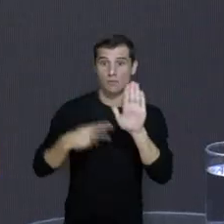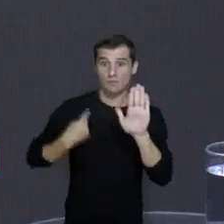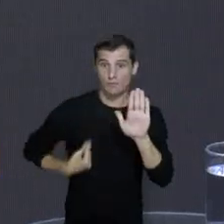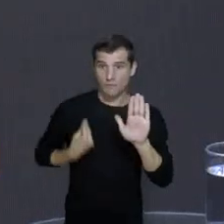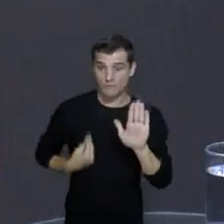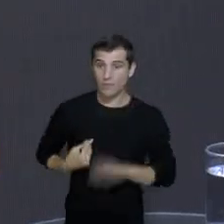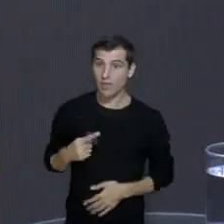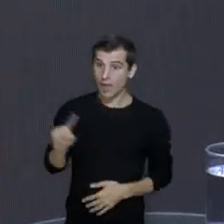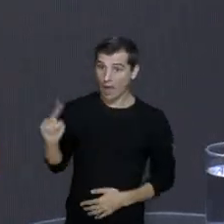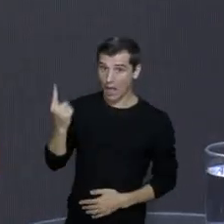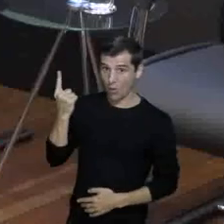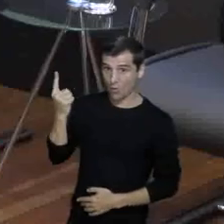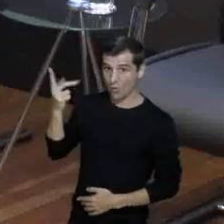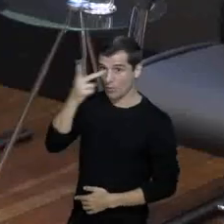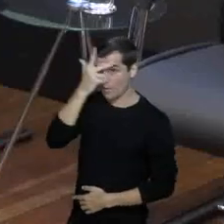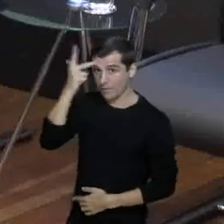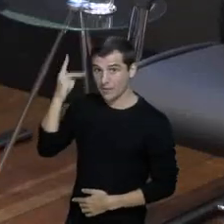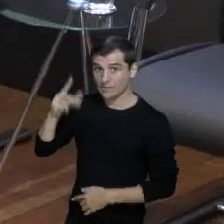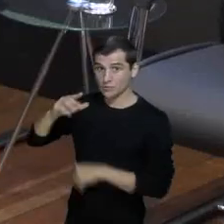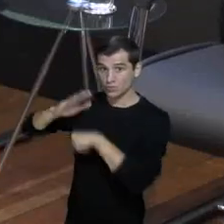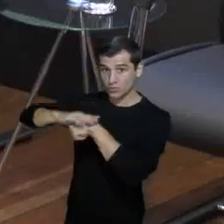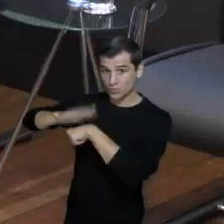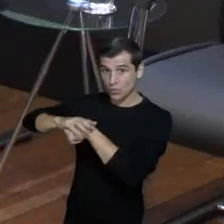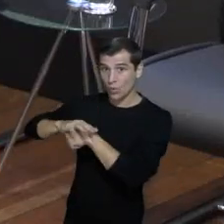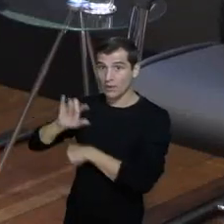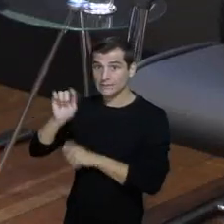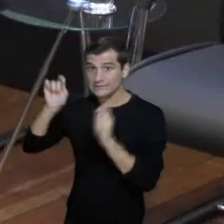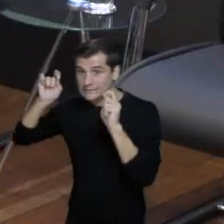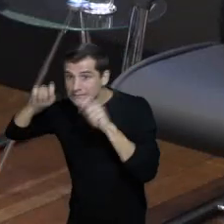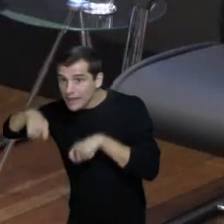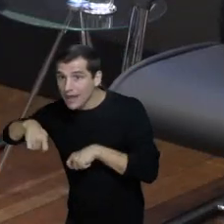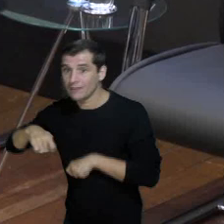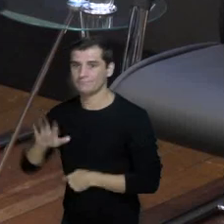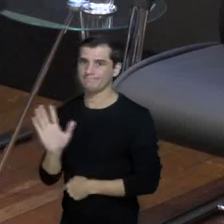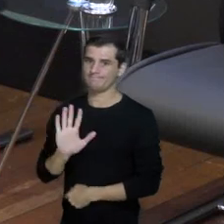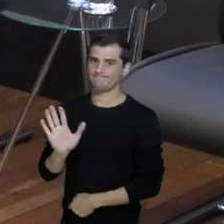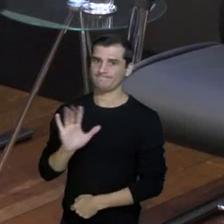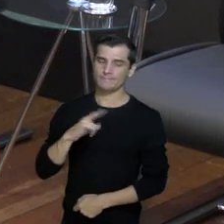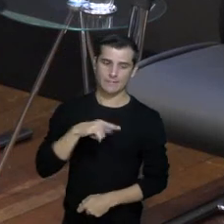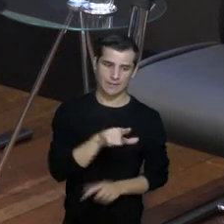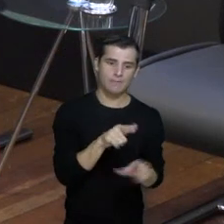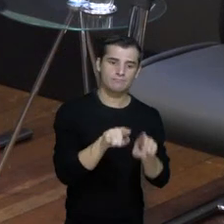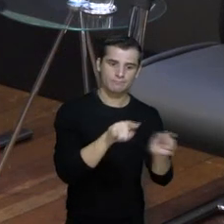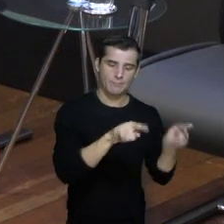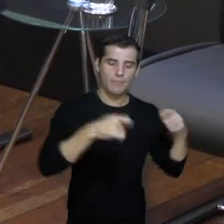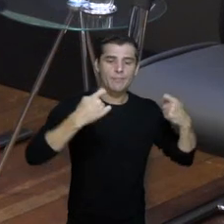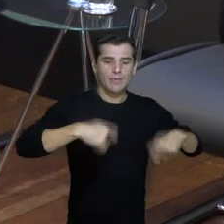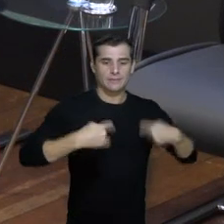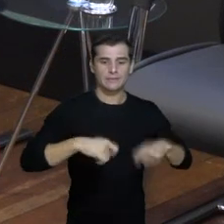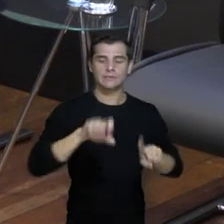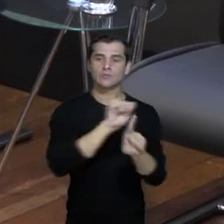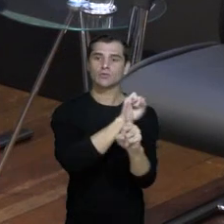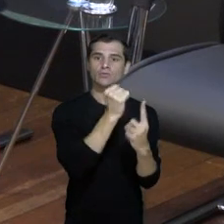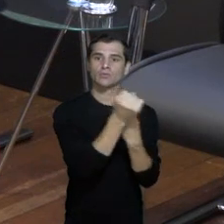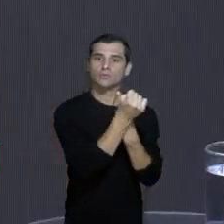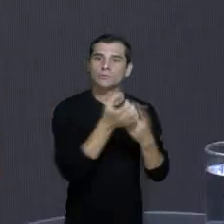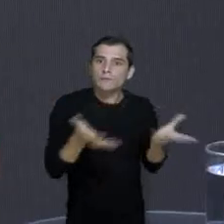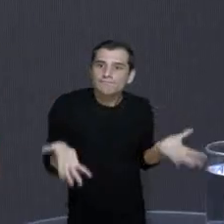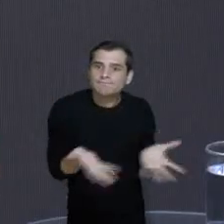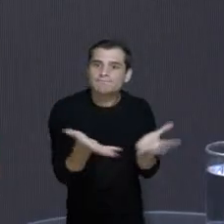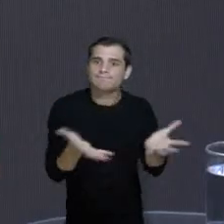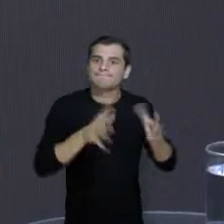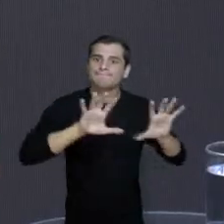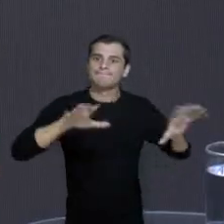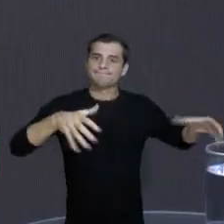né é uma iniciativa sua e mas é um projeto que hoje já tem um engajamento social e de muitas instituições